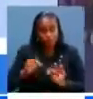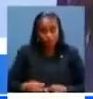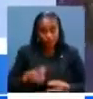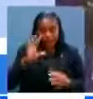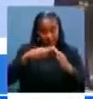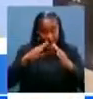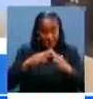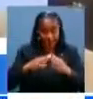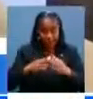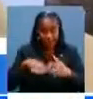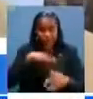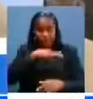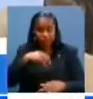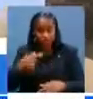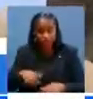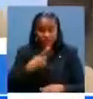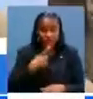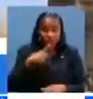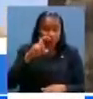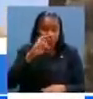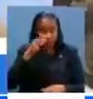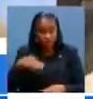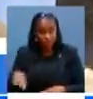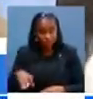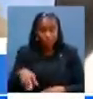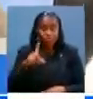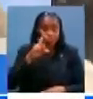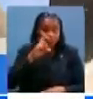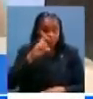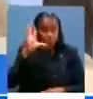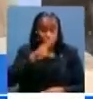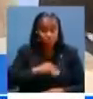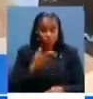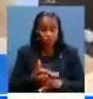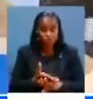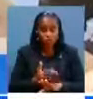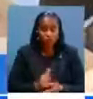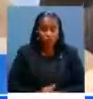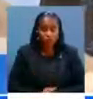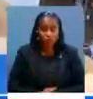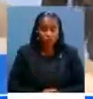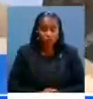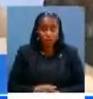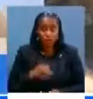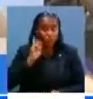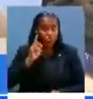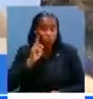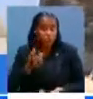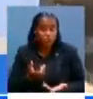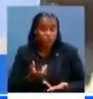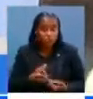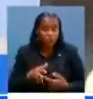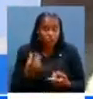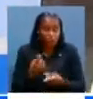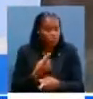perceber que proteger as crianças e protegê-las de abuso sexual é importante. É a